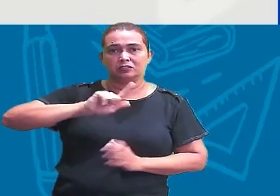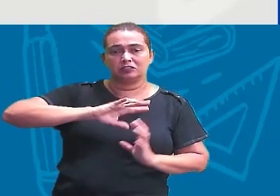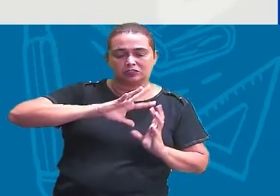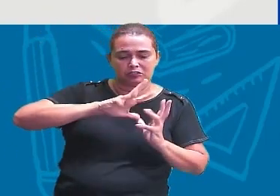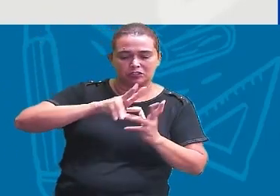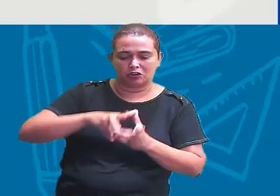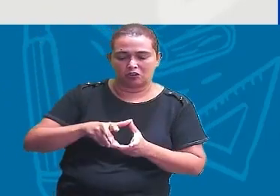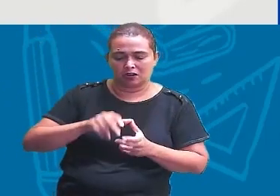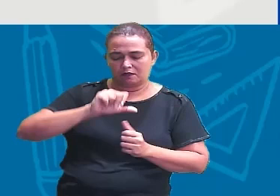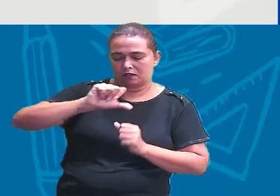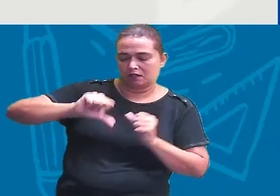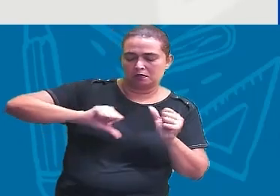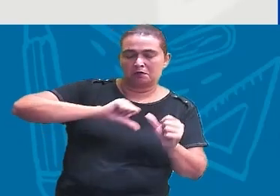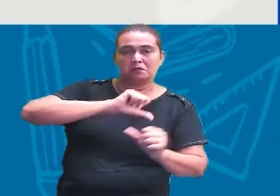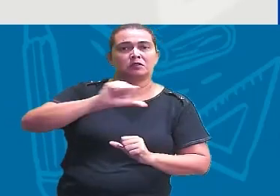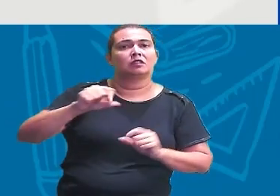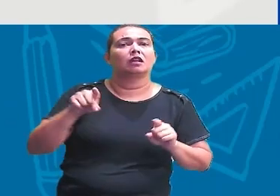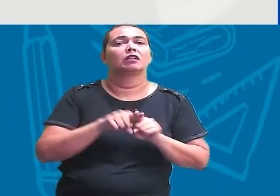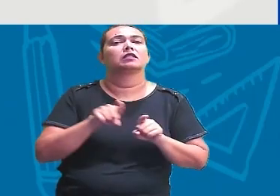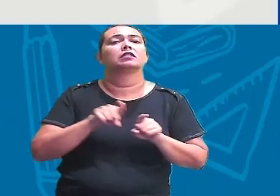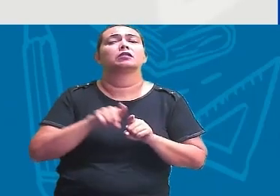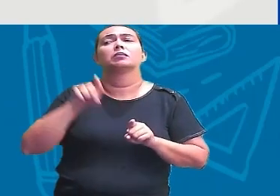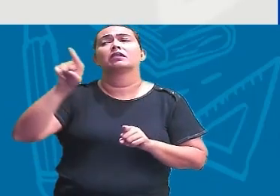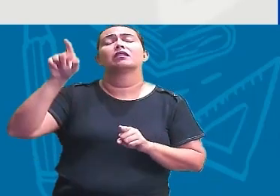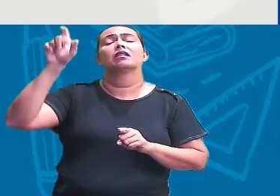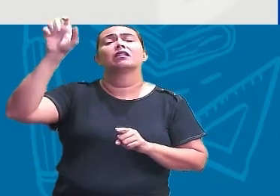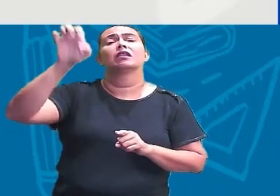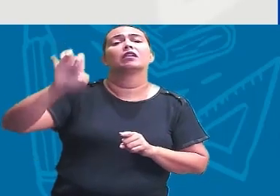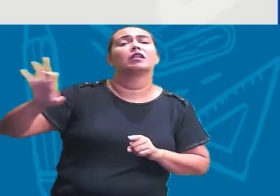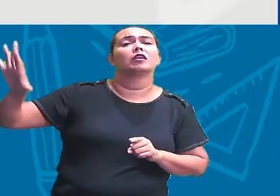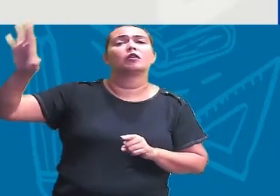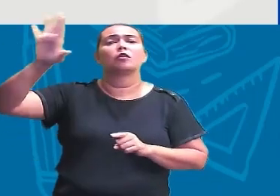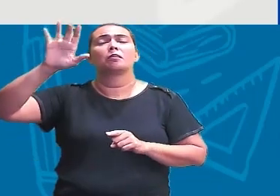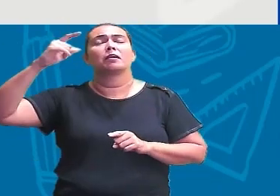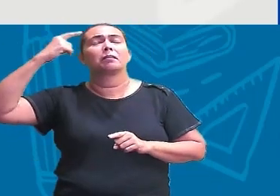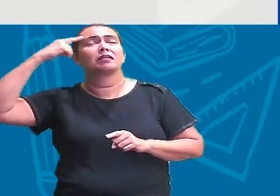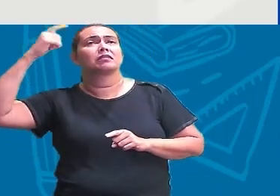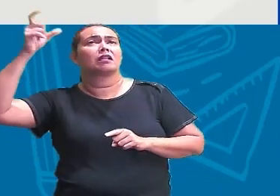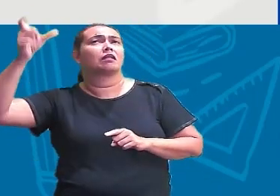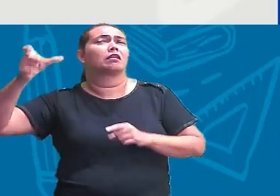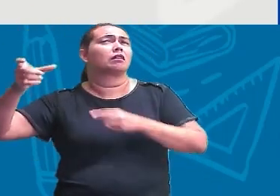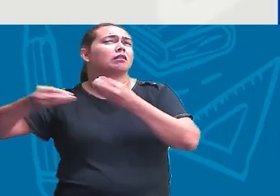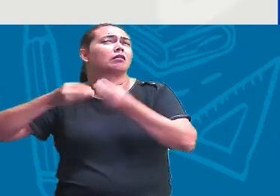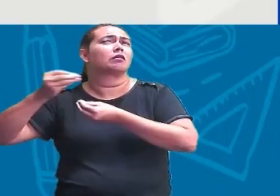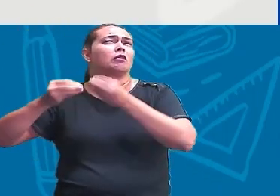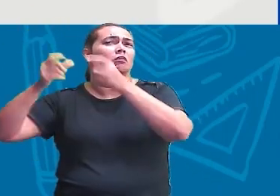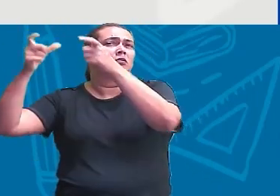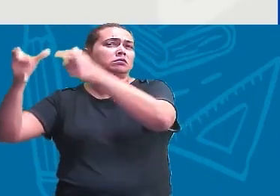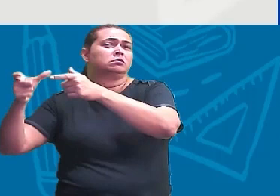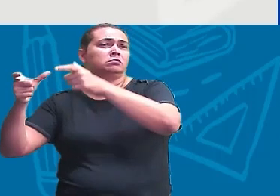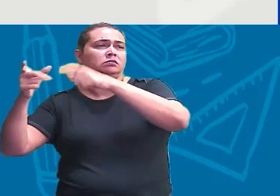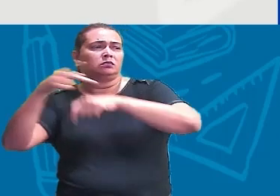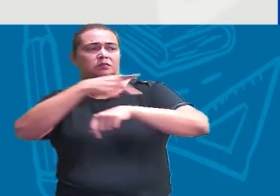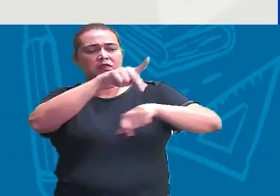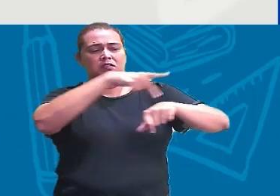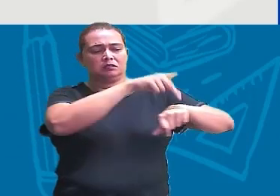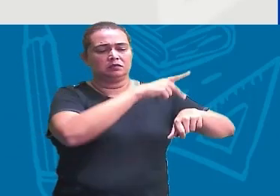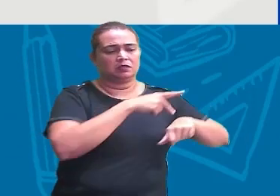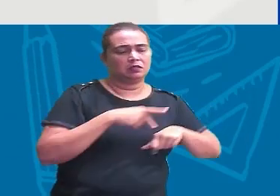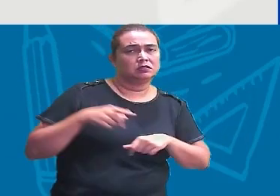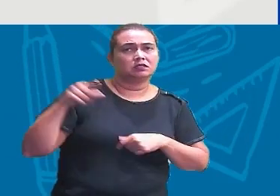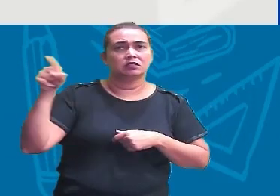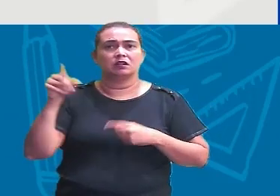europeus se viam em relação a outros países do mundo, tá? Vamos lembrar que no final do século XIX nós vamos